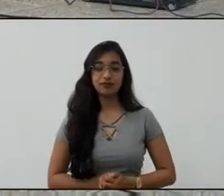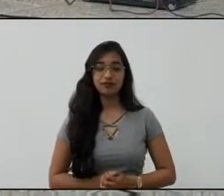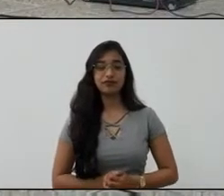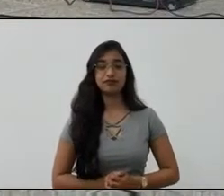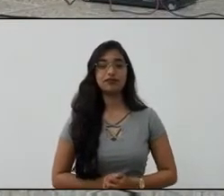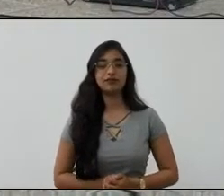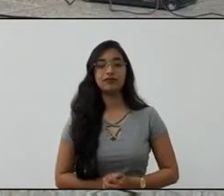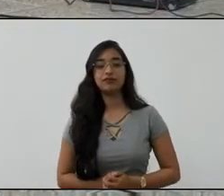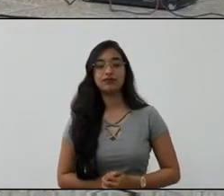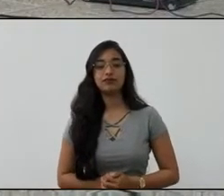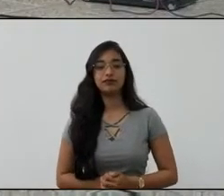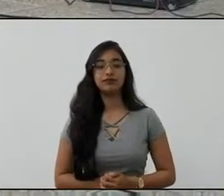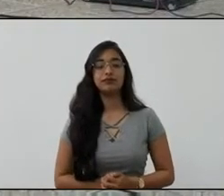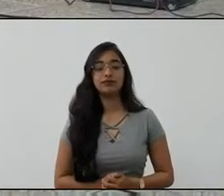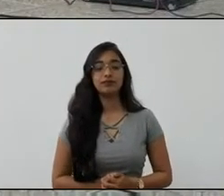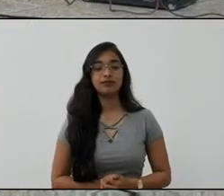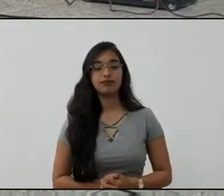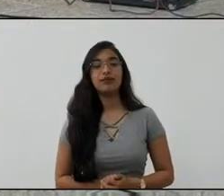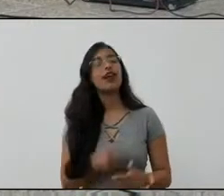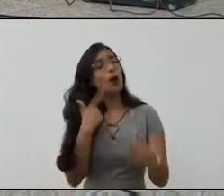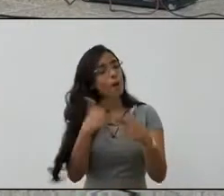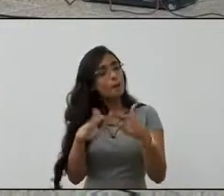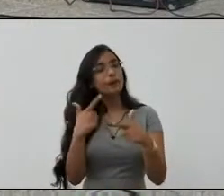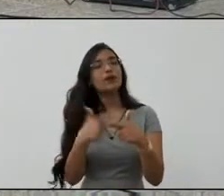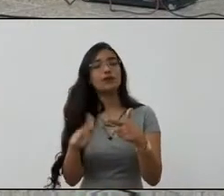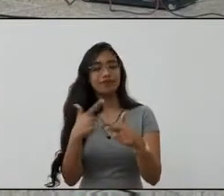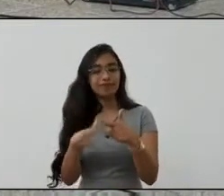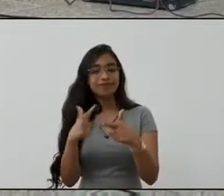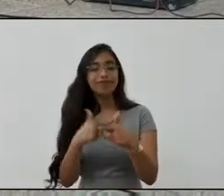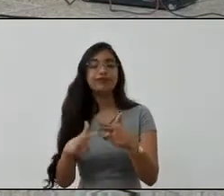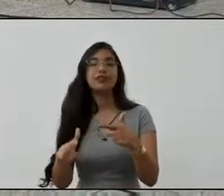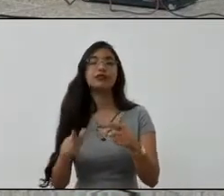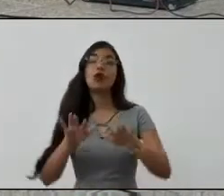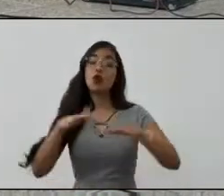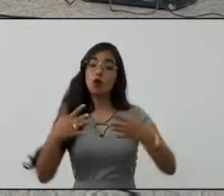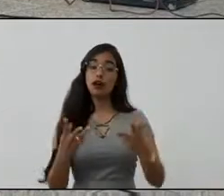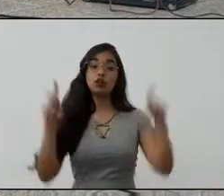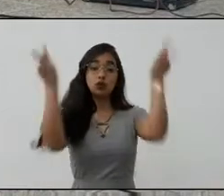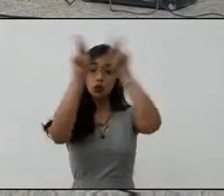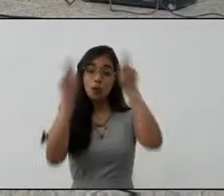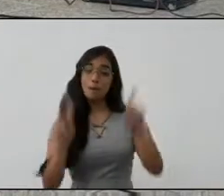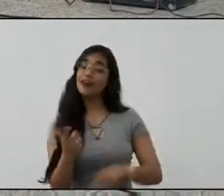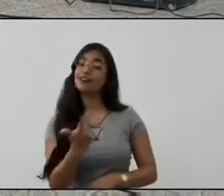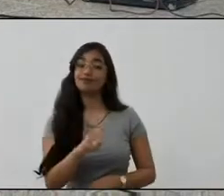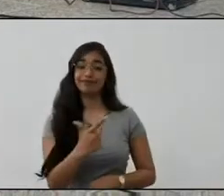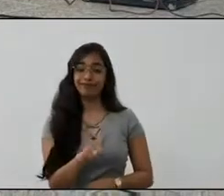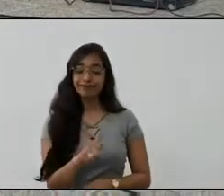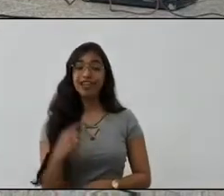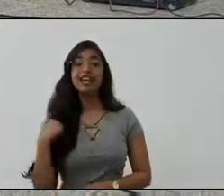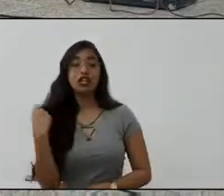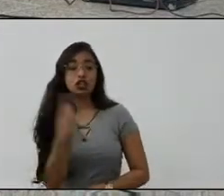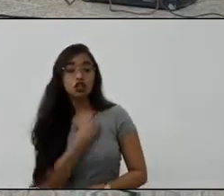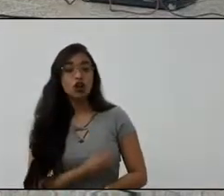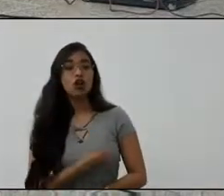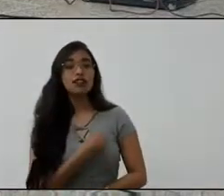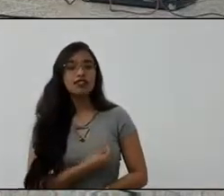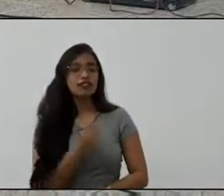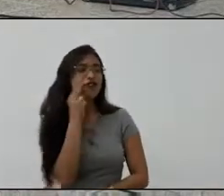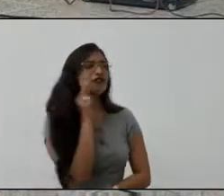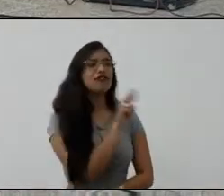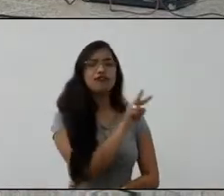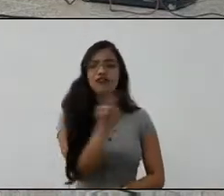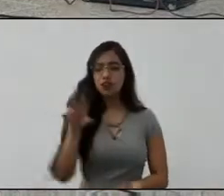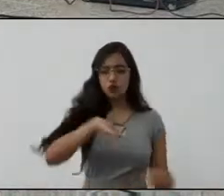Este é um problema causado pela falta de paz. E nós estamos vendo o mundo